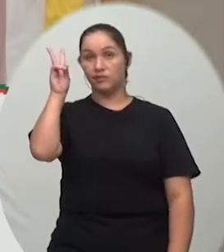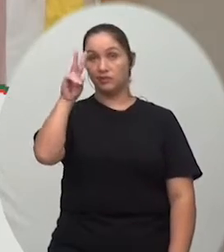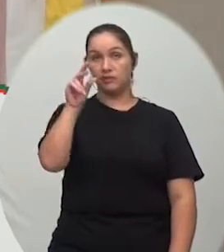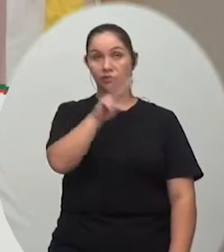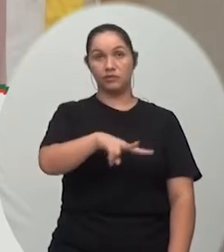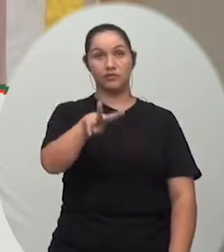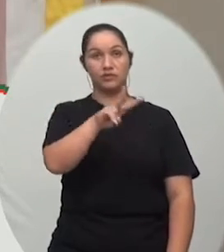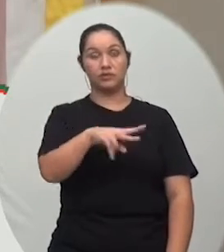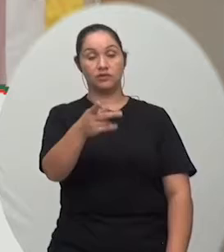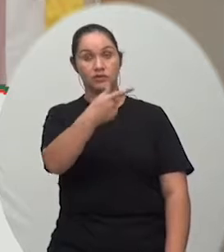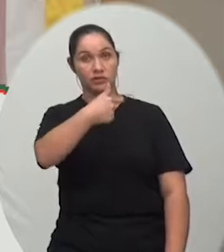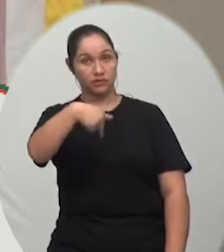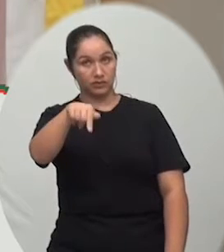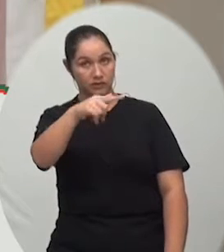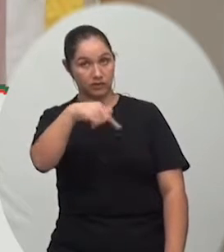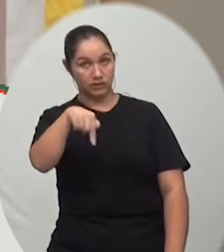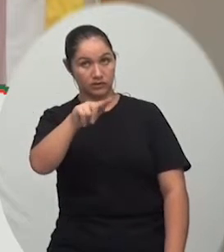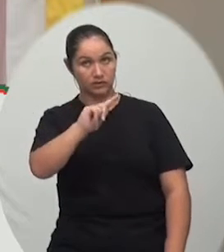vereador, que nós,